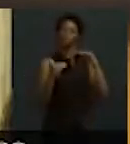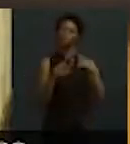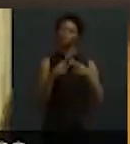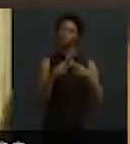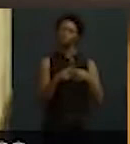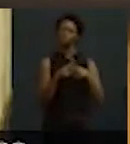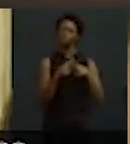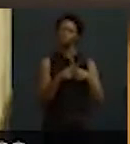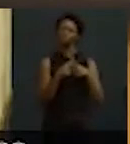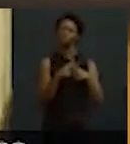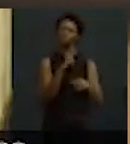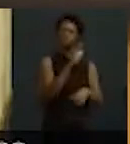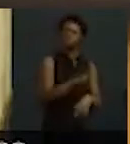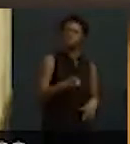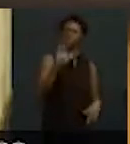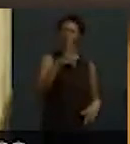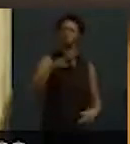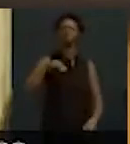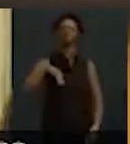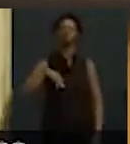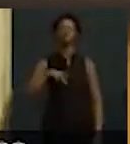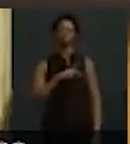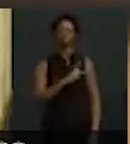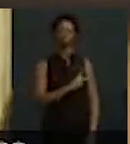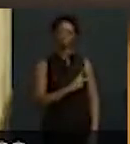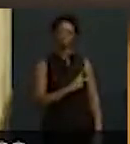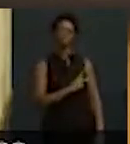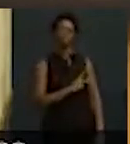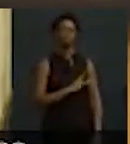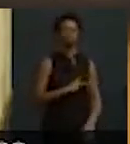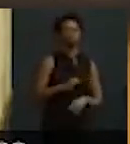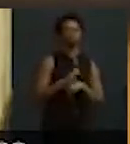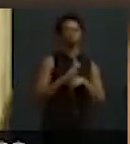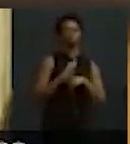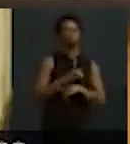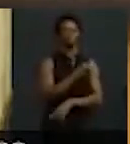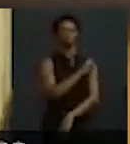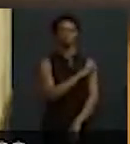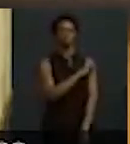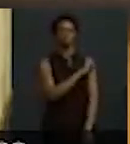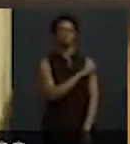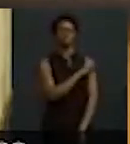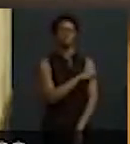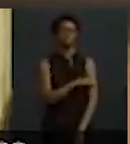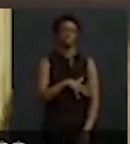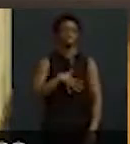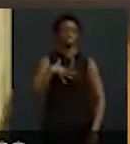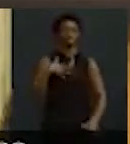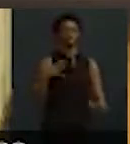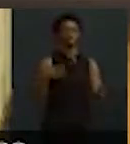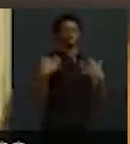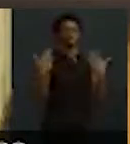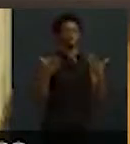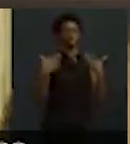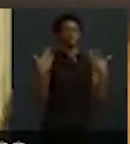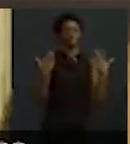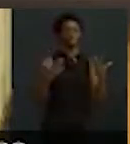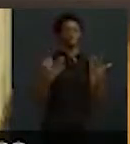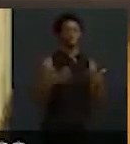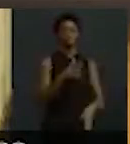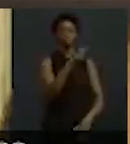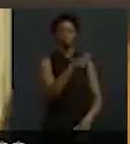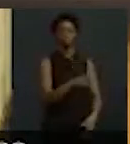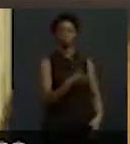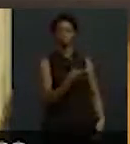do Ministério Público. O Ministério Público do Estado do Rio de Janeiro tem a honra de convidar a Procuradora